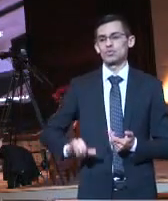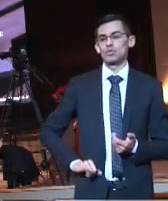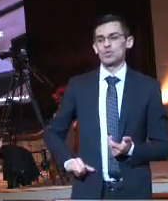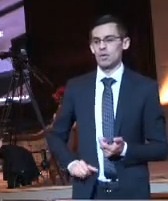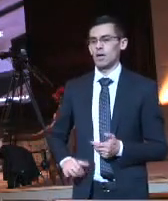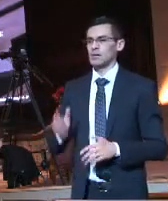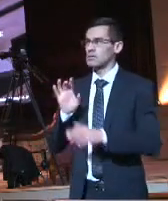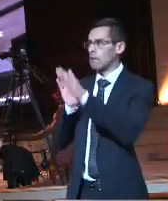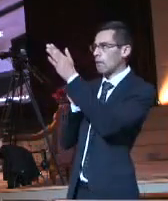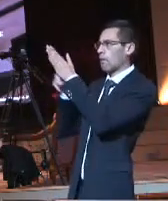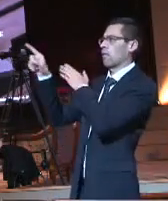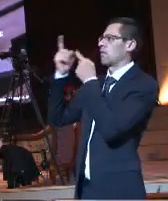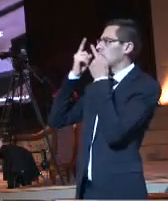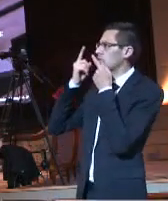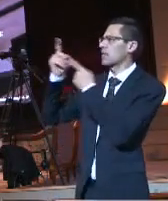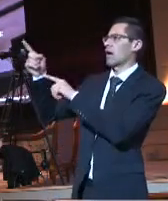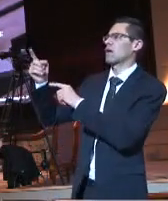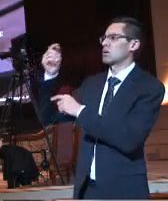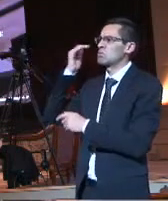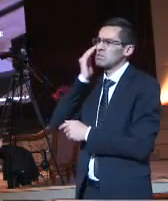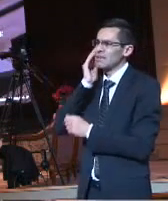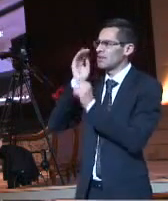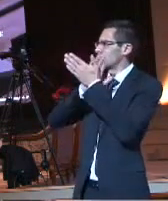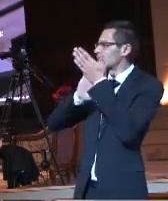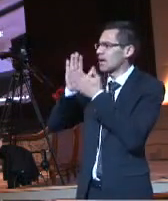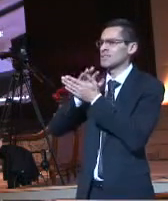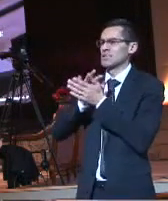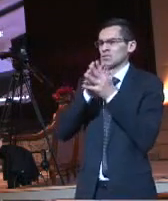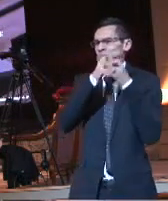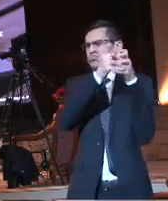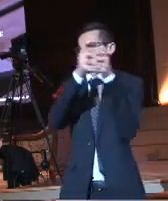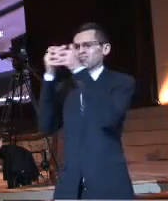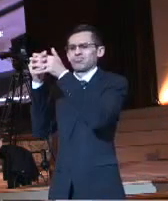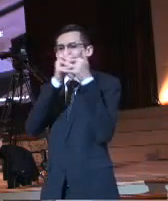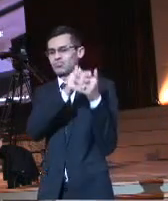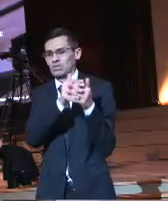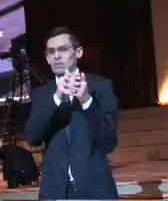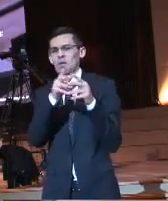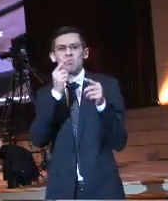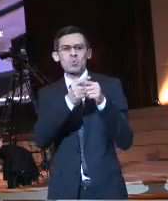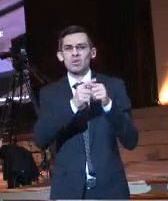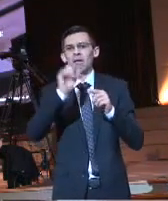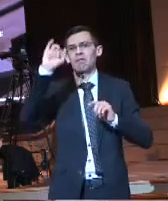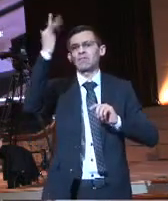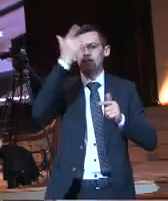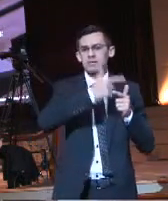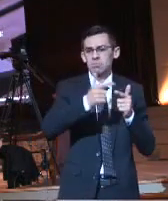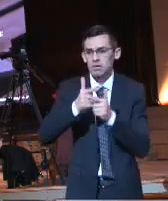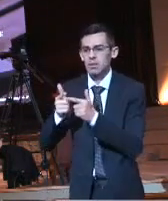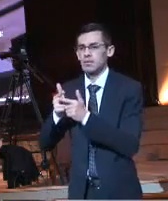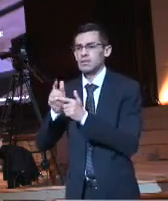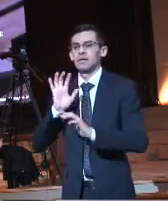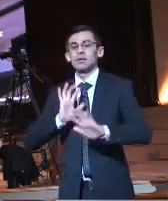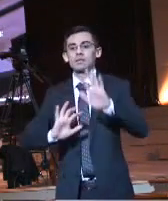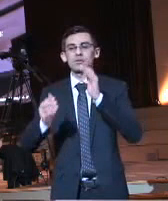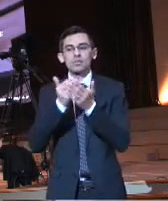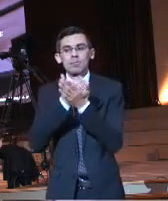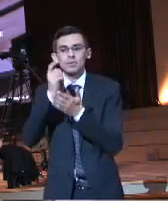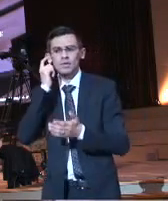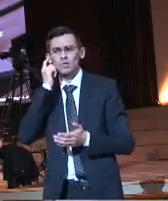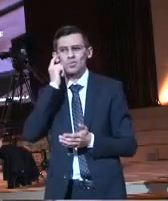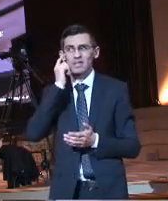Deus, o Senhor não estou entendendo nada, está confuso. E aí a gente começa a duvidar do caráter de Deus.